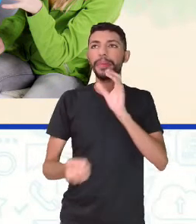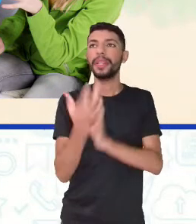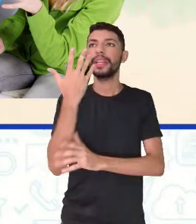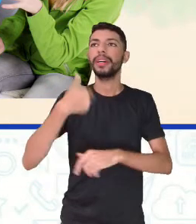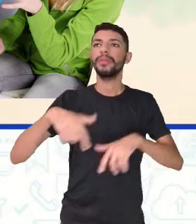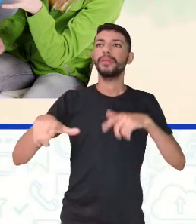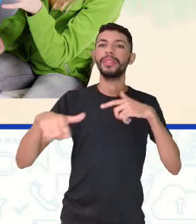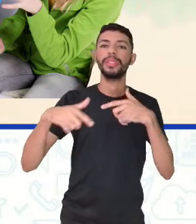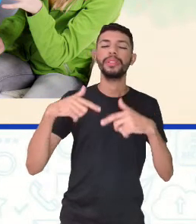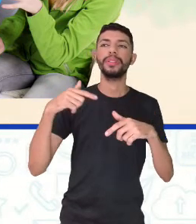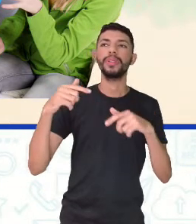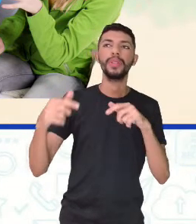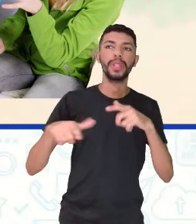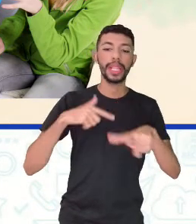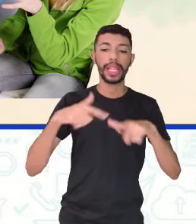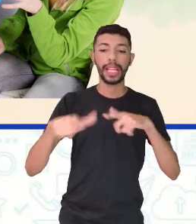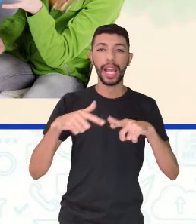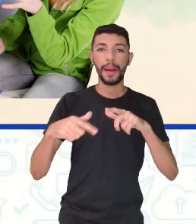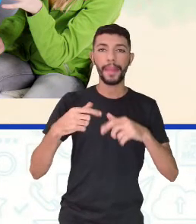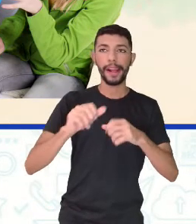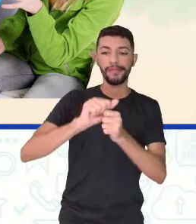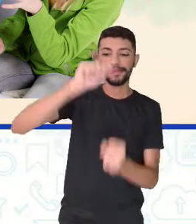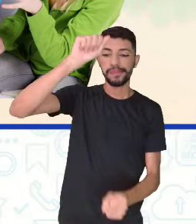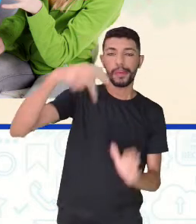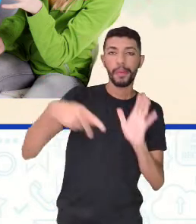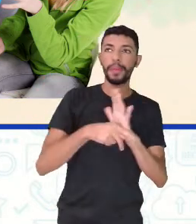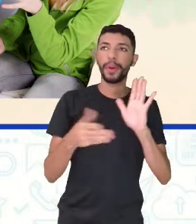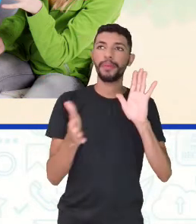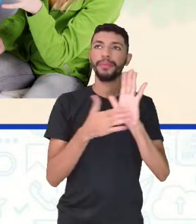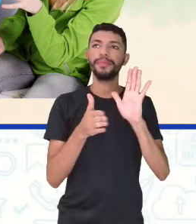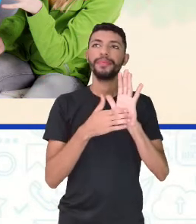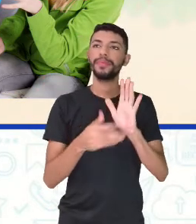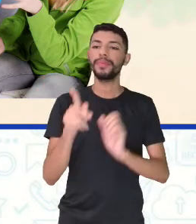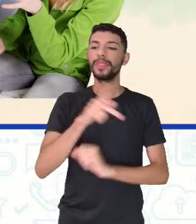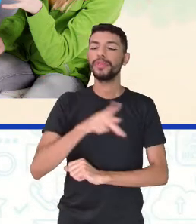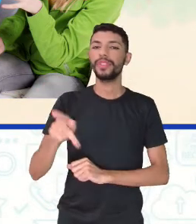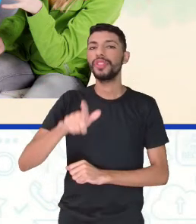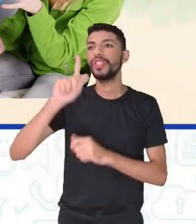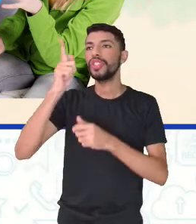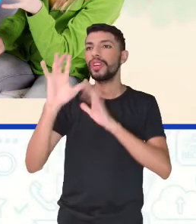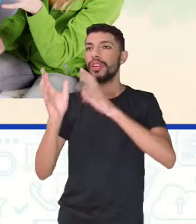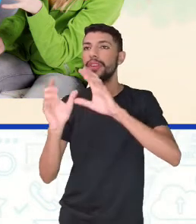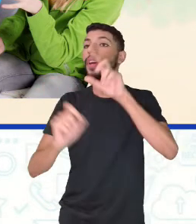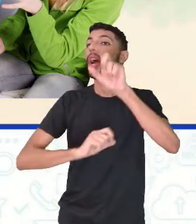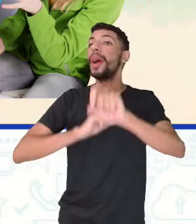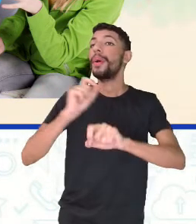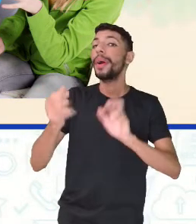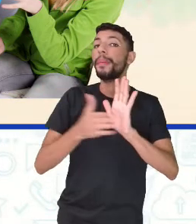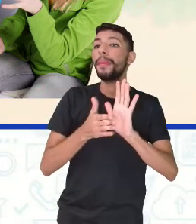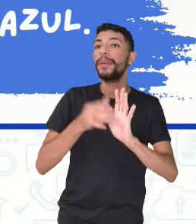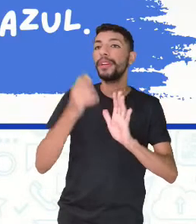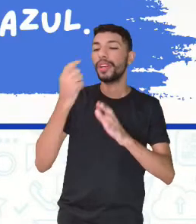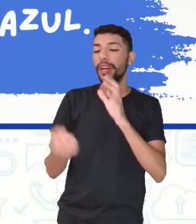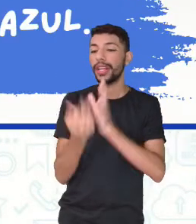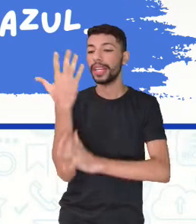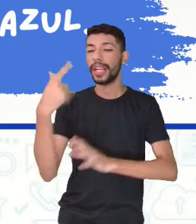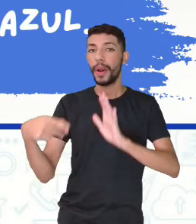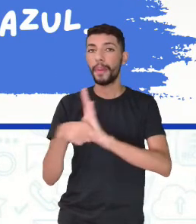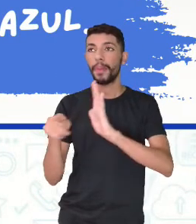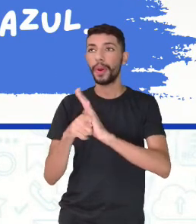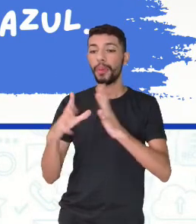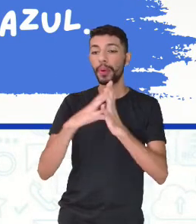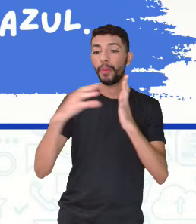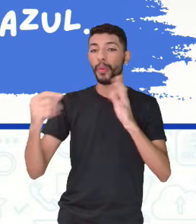proposto pelo professor de geografia. Professora, qual era a proposta? Construir um modelo do globo terrestre. Veja que